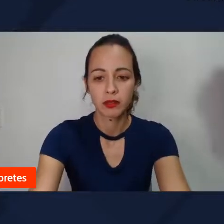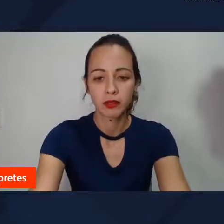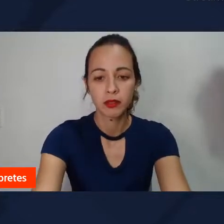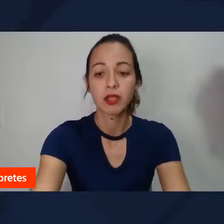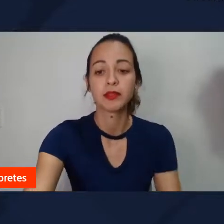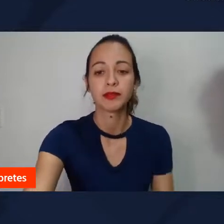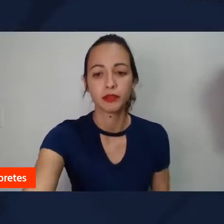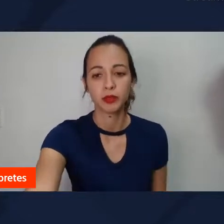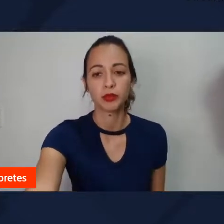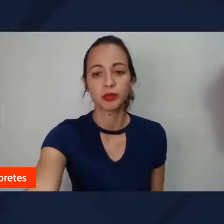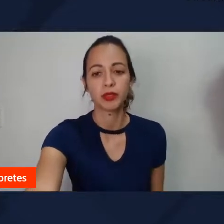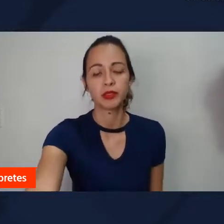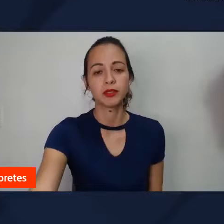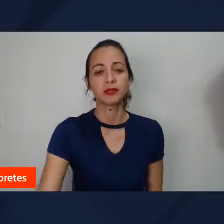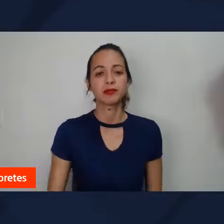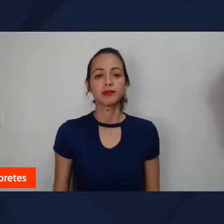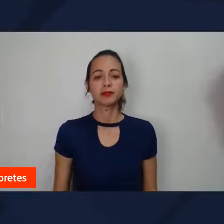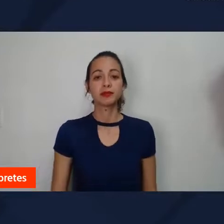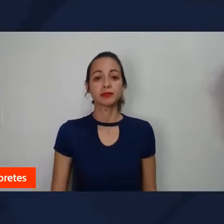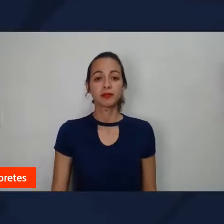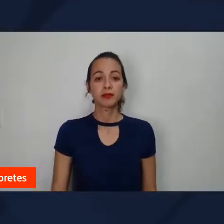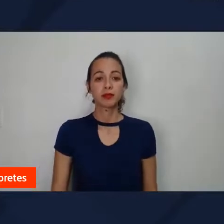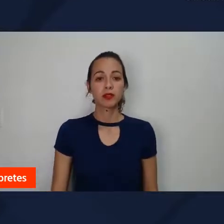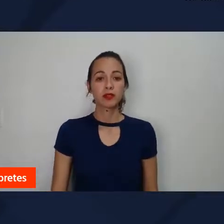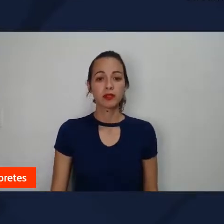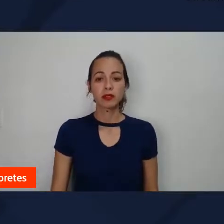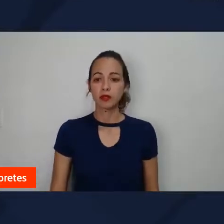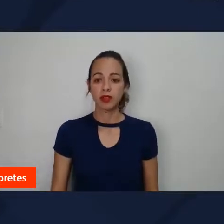Muda as pessoas, e as pessoas